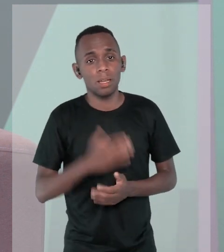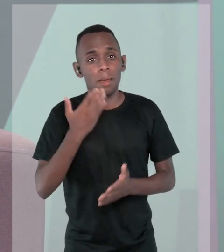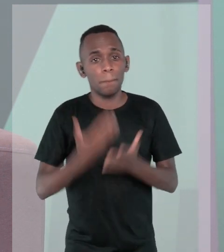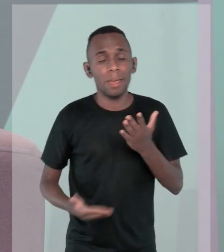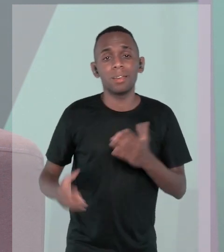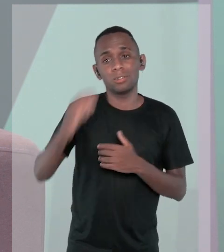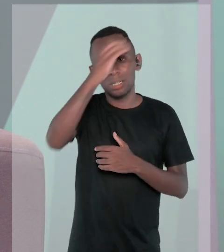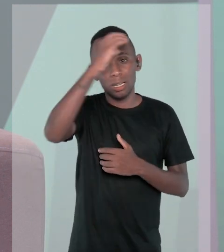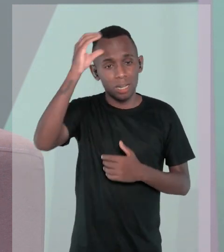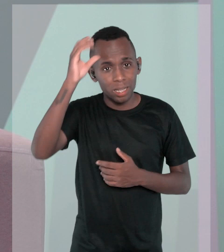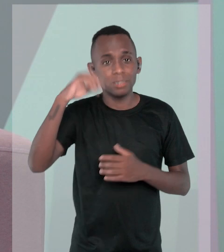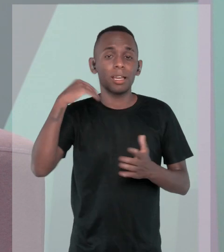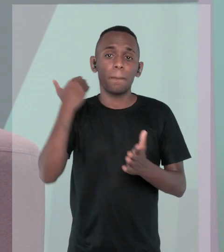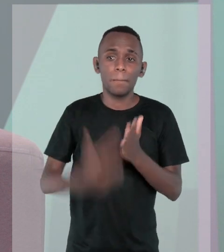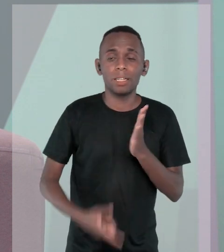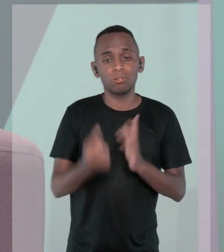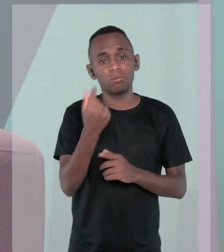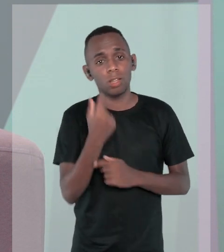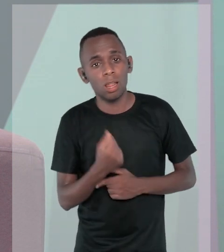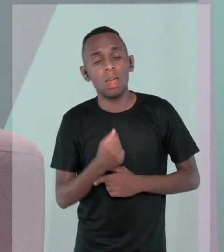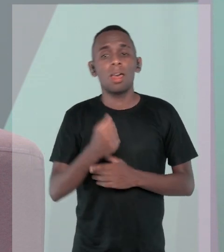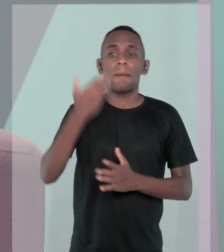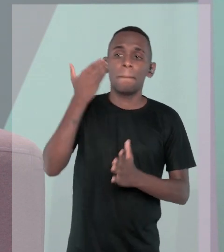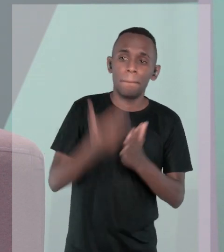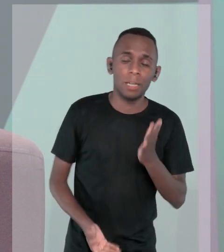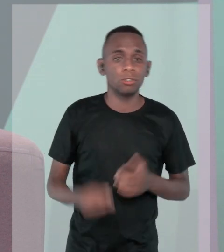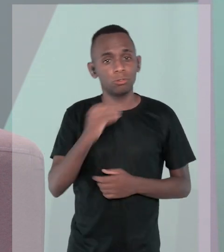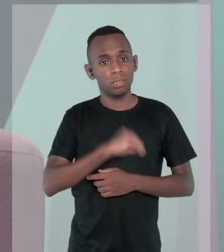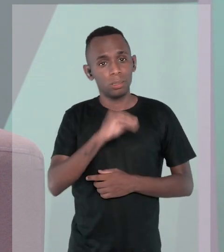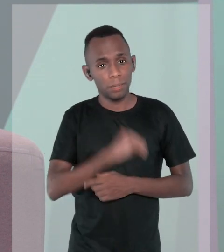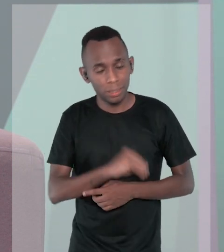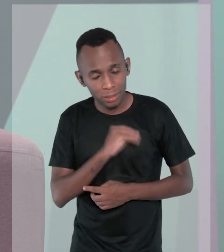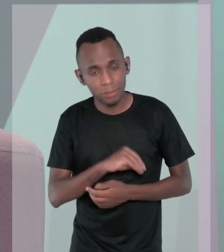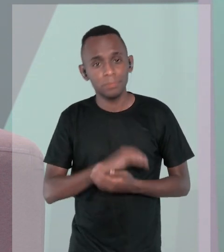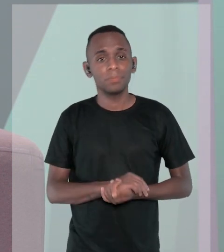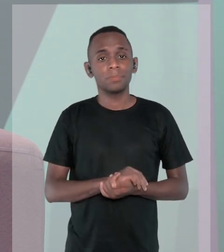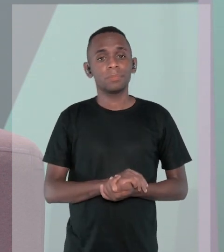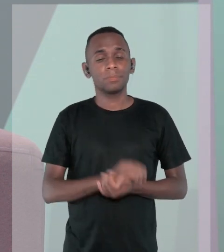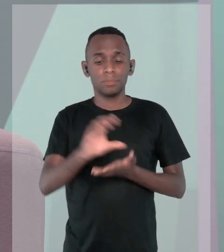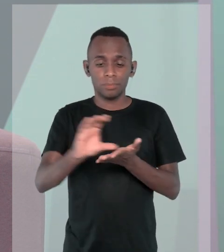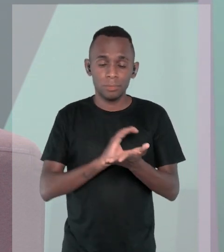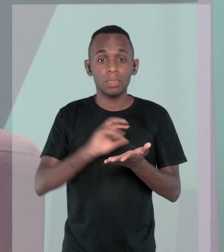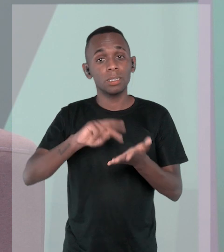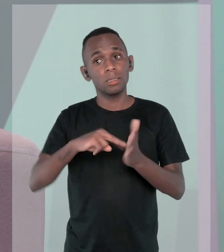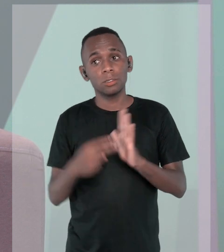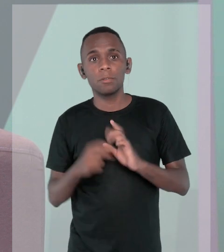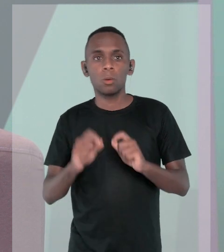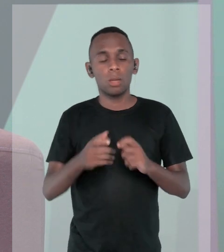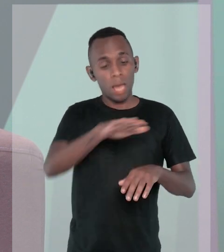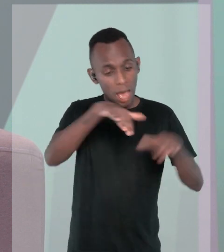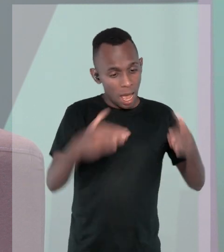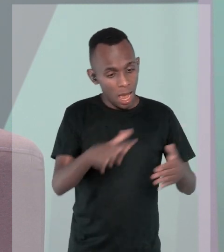Perde cliente, perde receita, perde rentabilidade. Aí aquela coisa, o caixa está